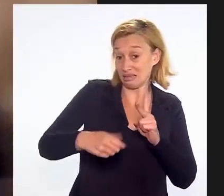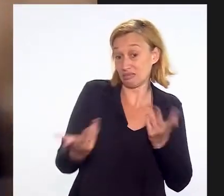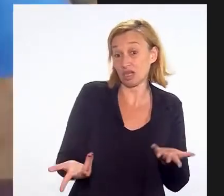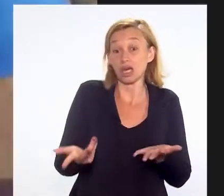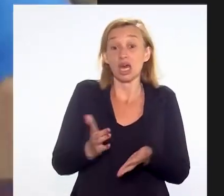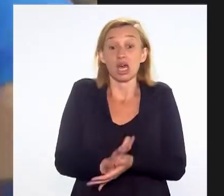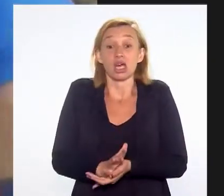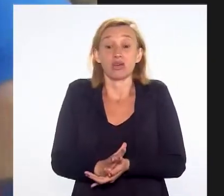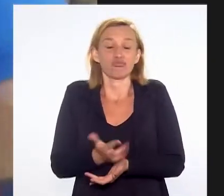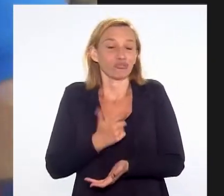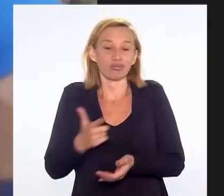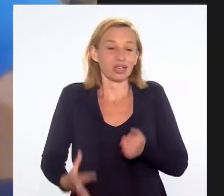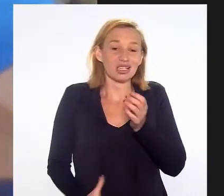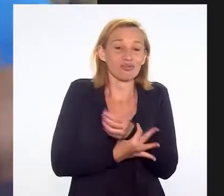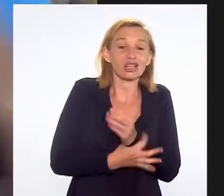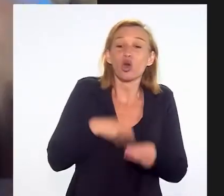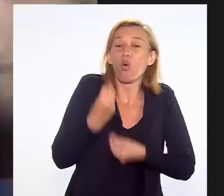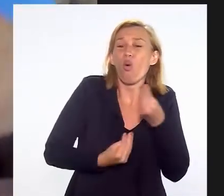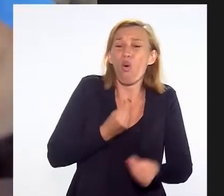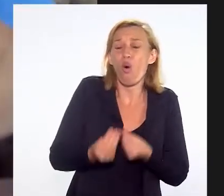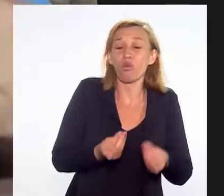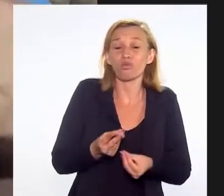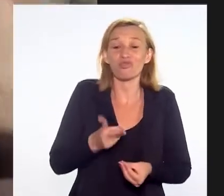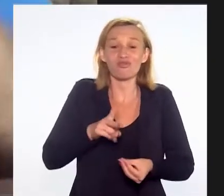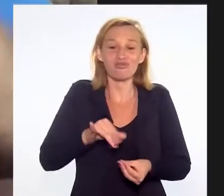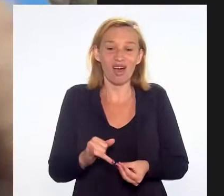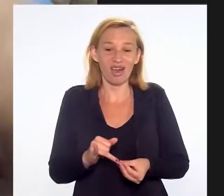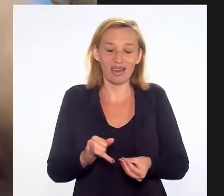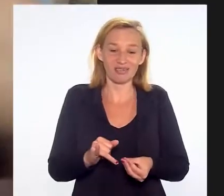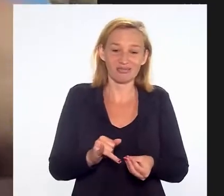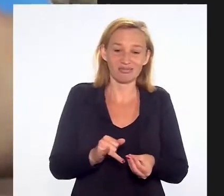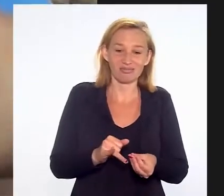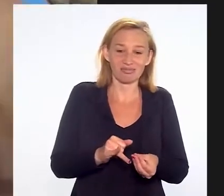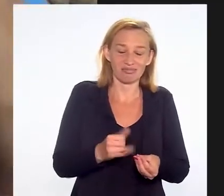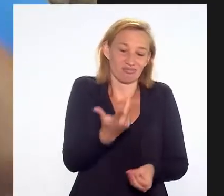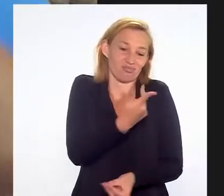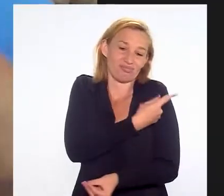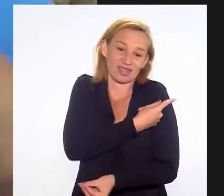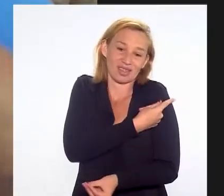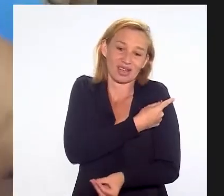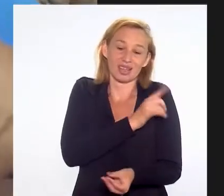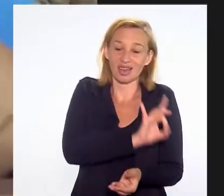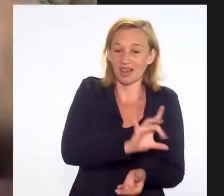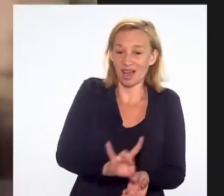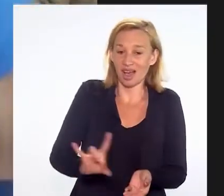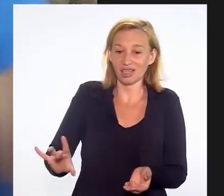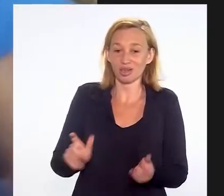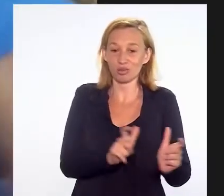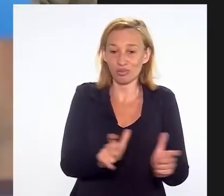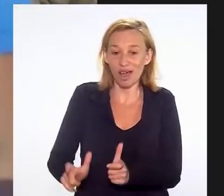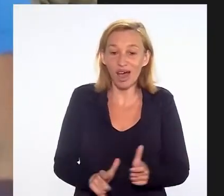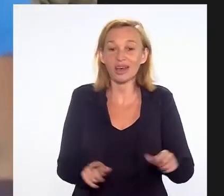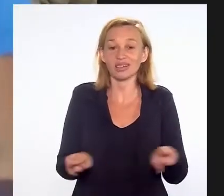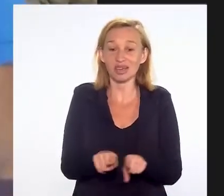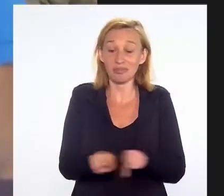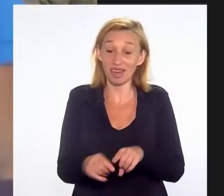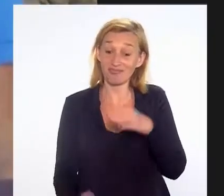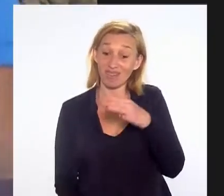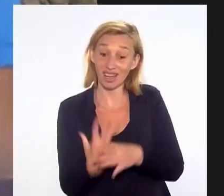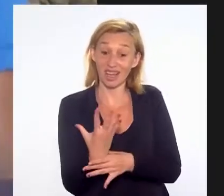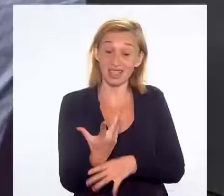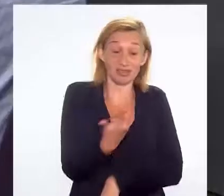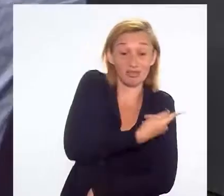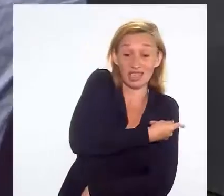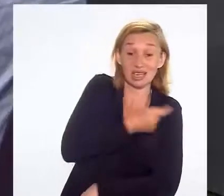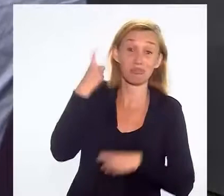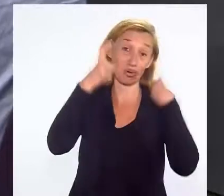vai ter nos próximos meses, a gente não tem segurança como essas doses vão ser distribuídas e nem da própria